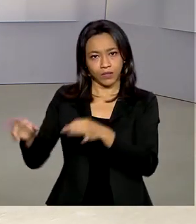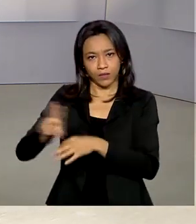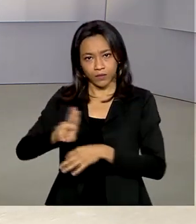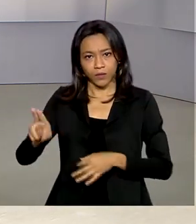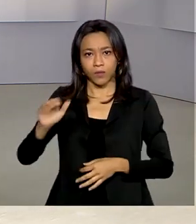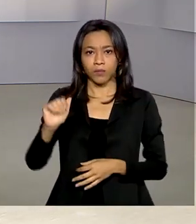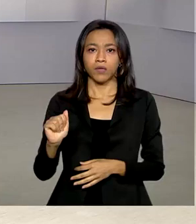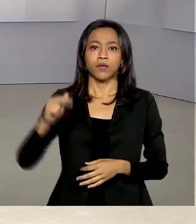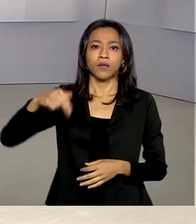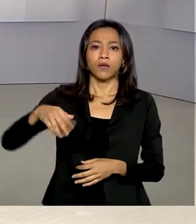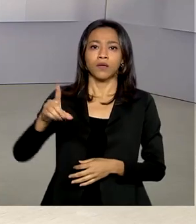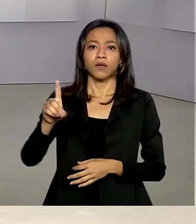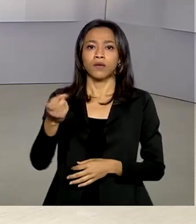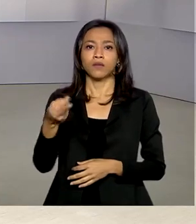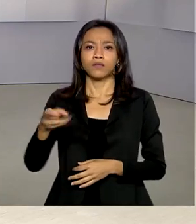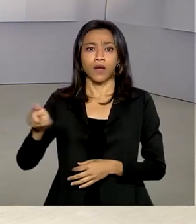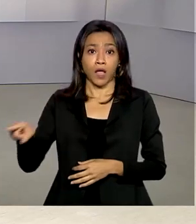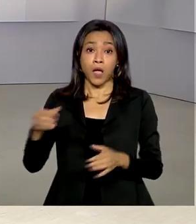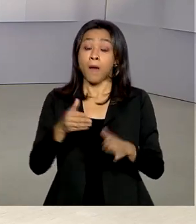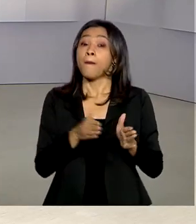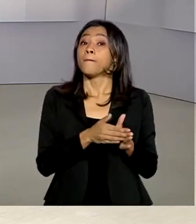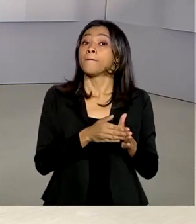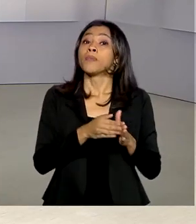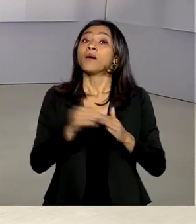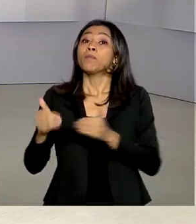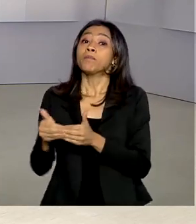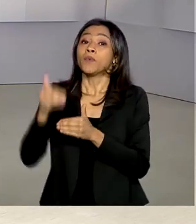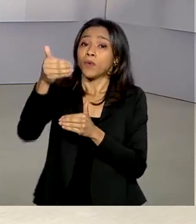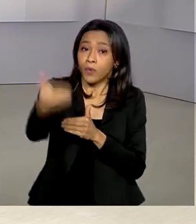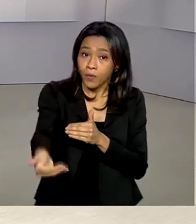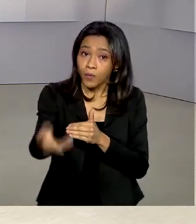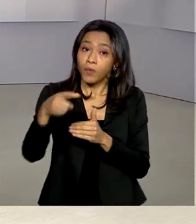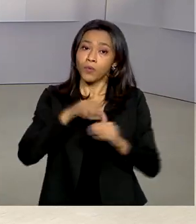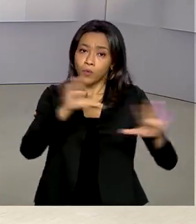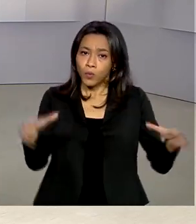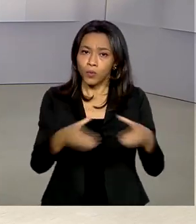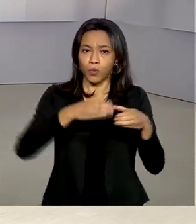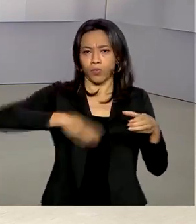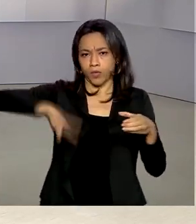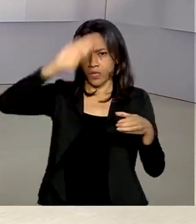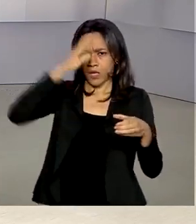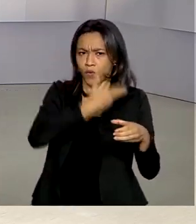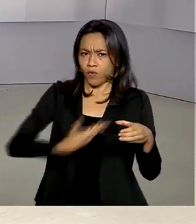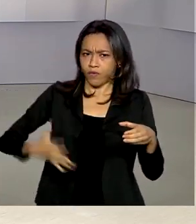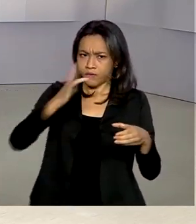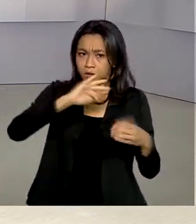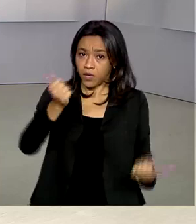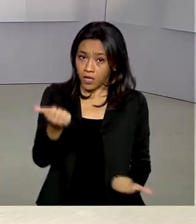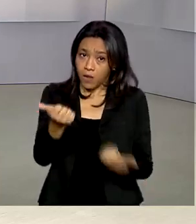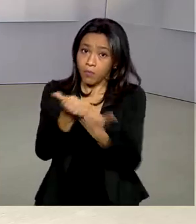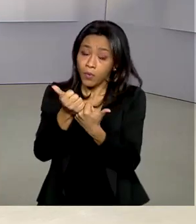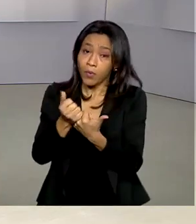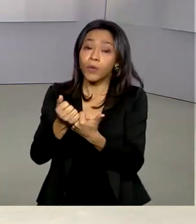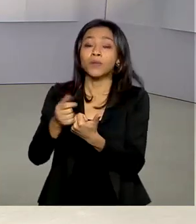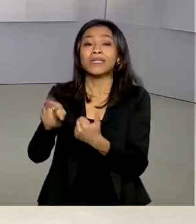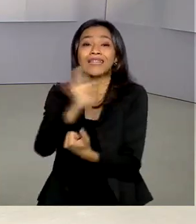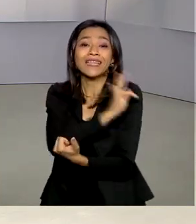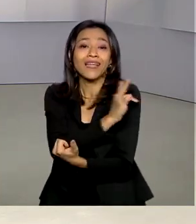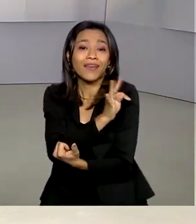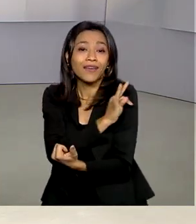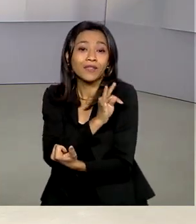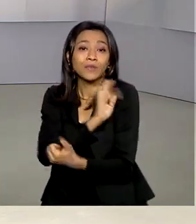luiz mendonça prorrogou o uso da força nacional para prestar apoio técnico-operacional em aviação policial na paraíba